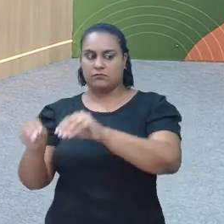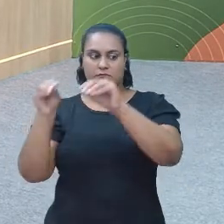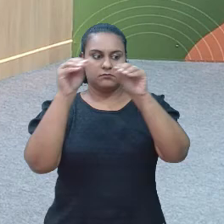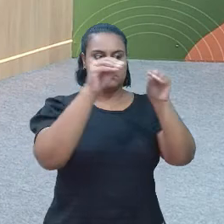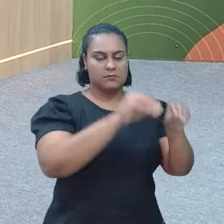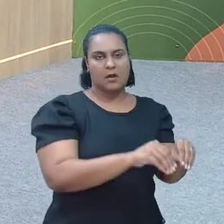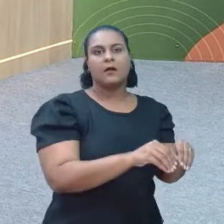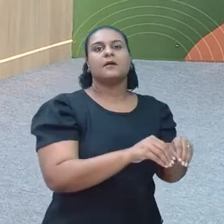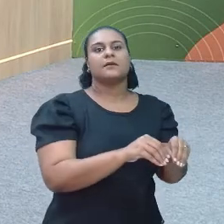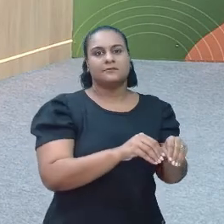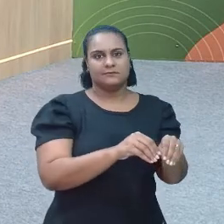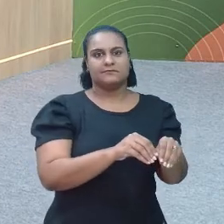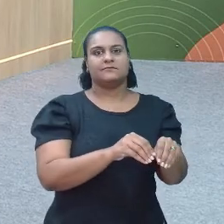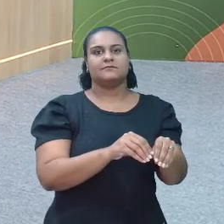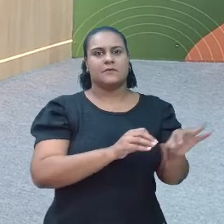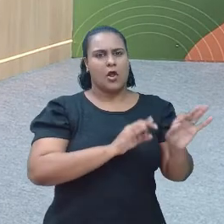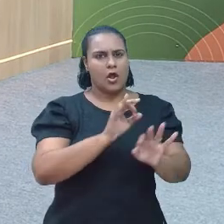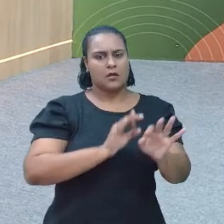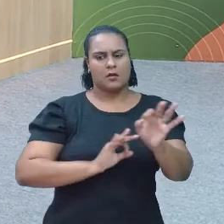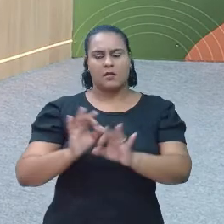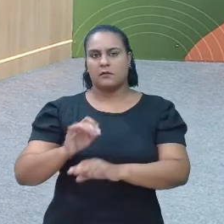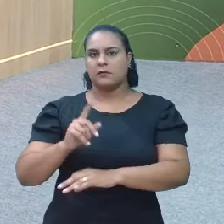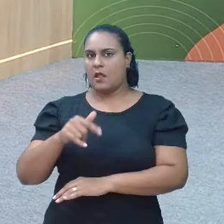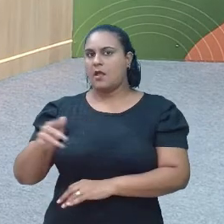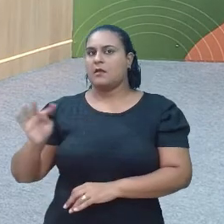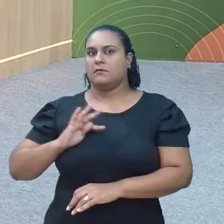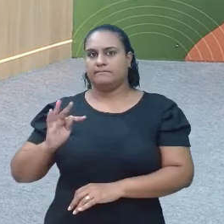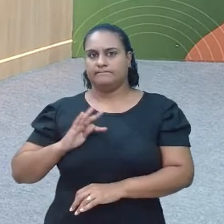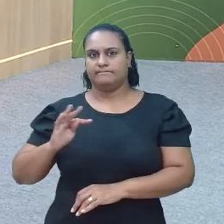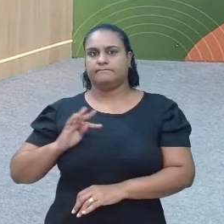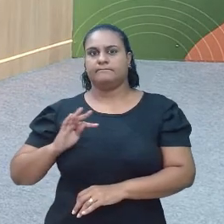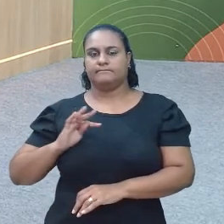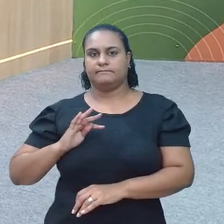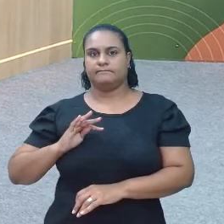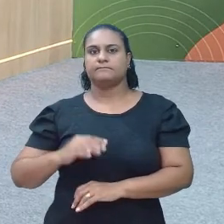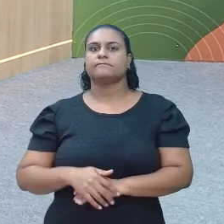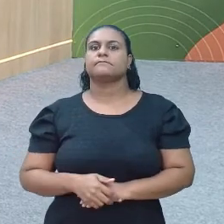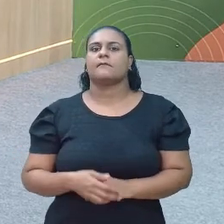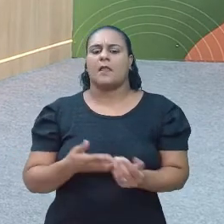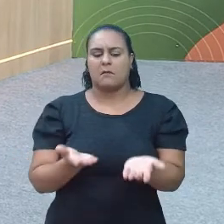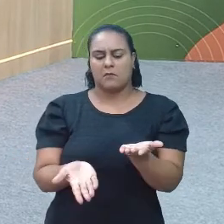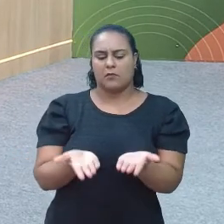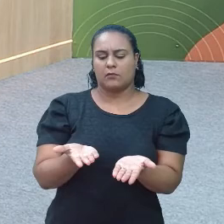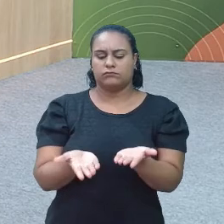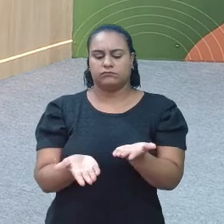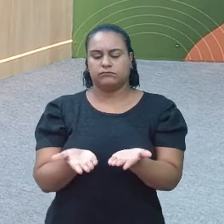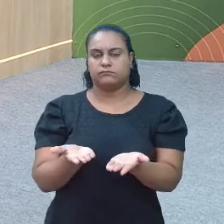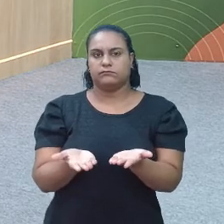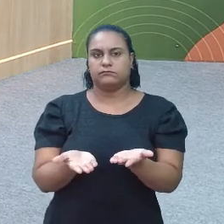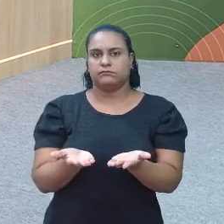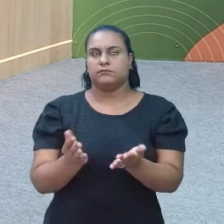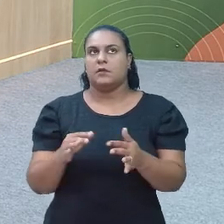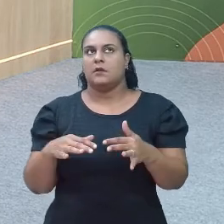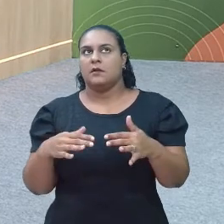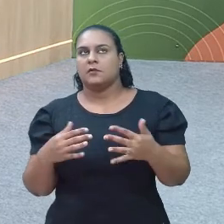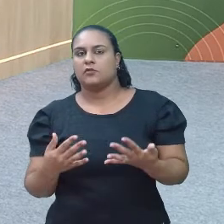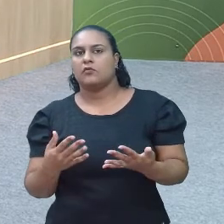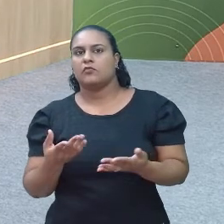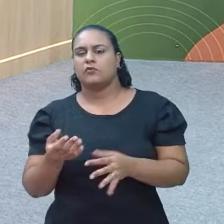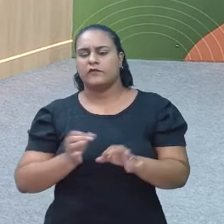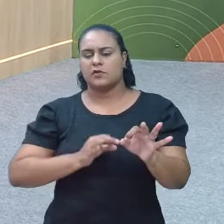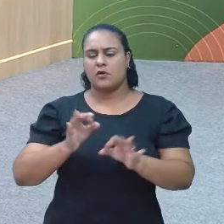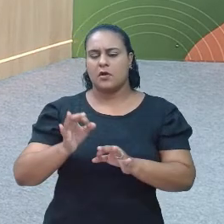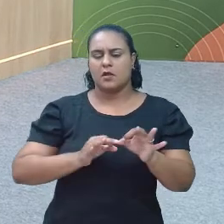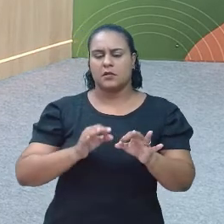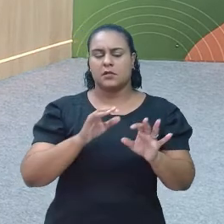joga para o outro lado da equação. Isso é uma técnica, tá certo? Que é o mesmo que equilibrar uma balança. Quando você faz essa